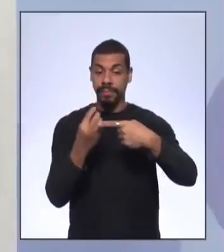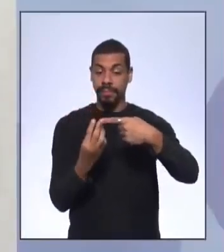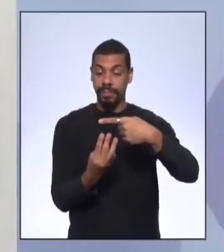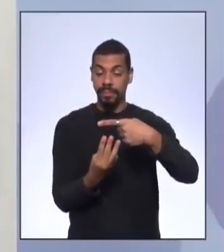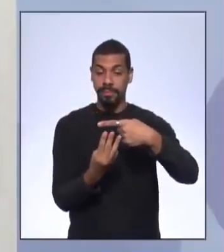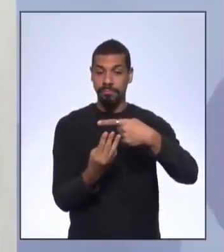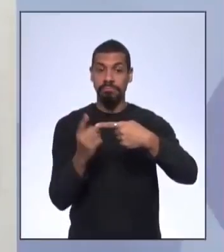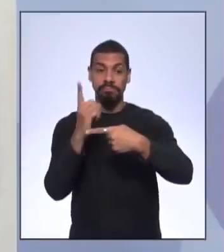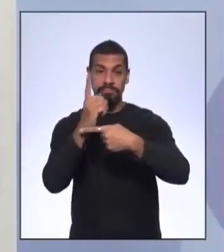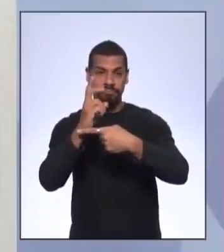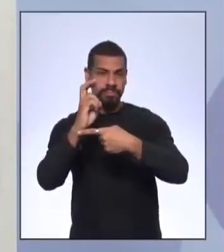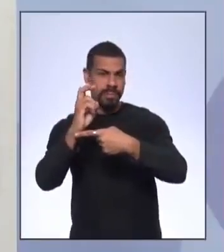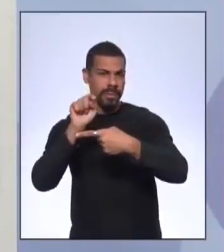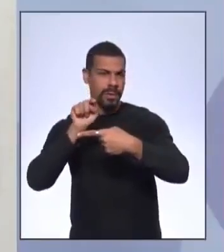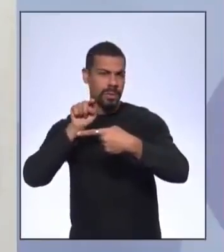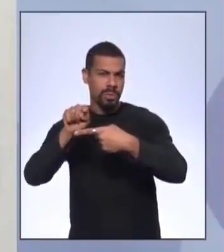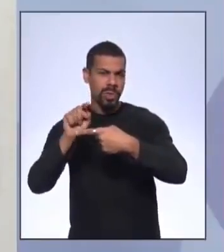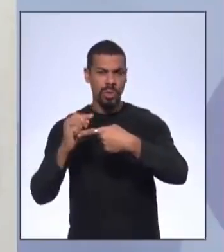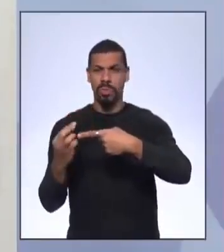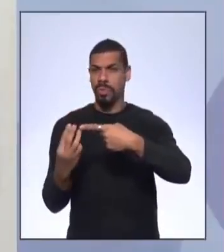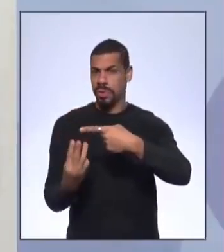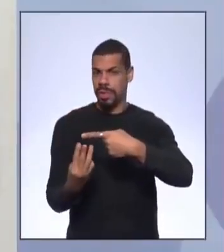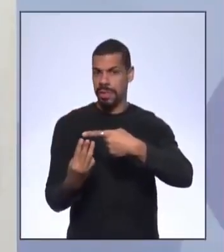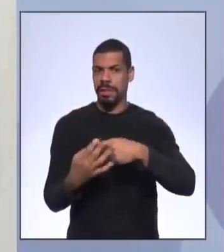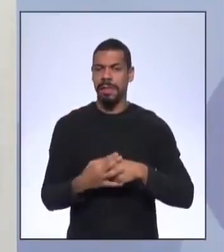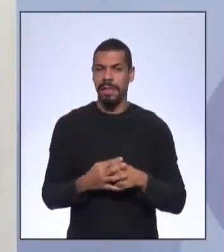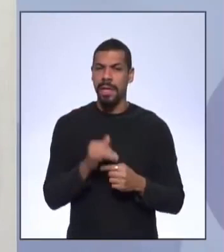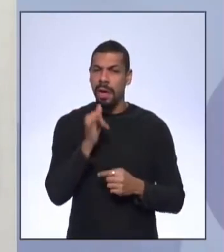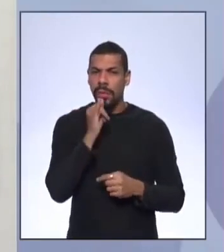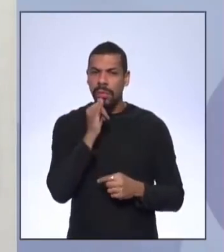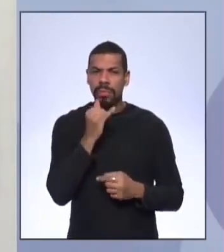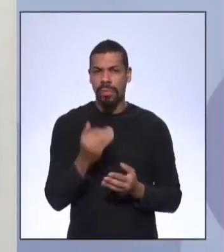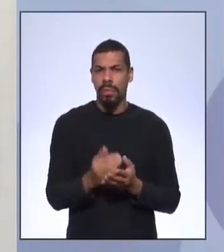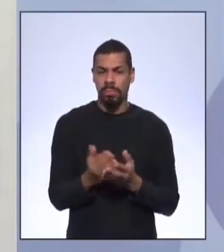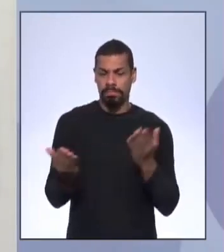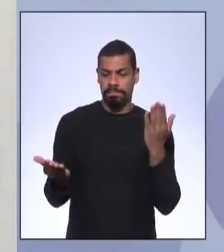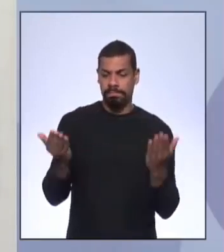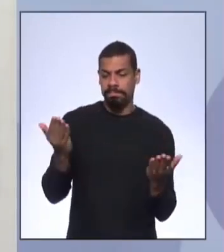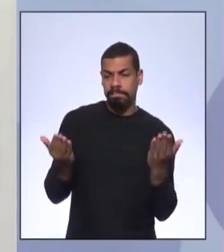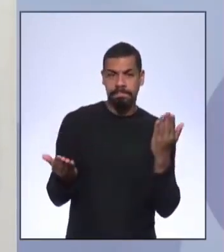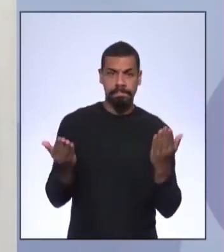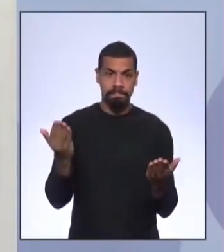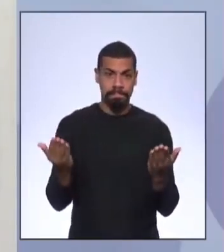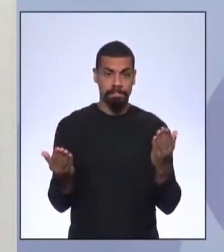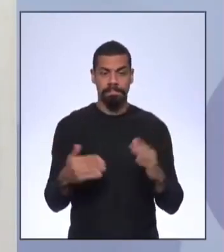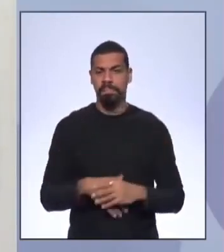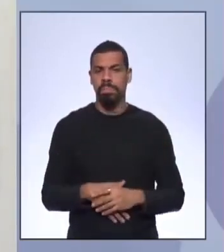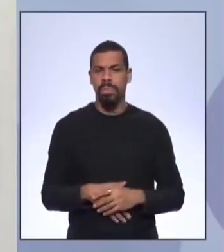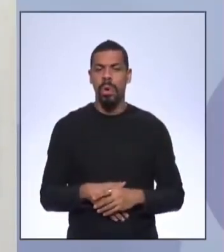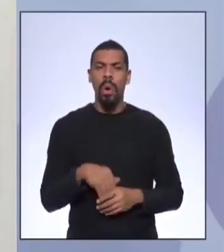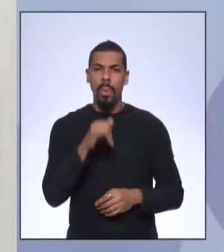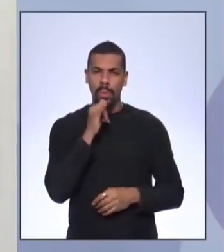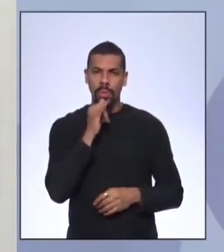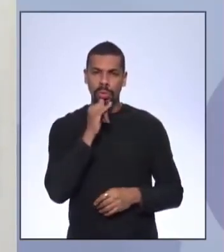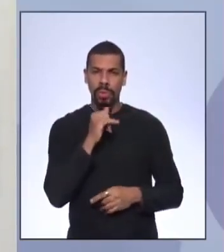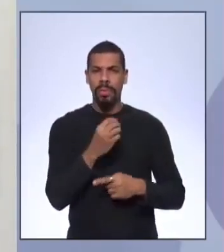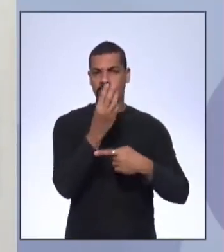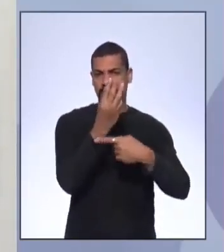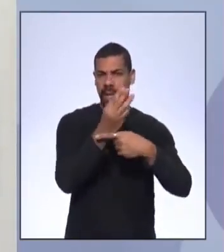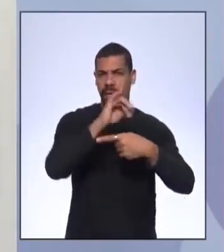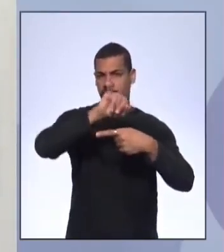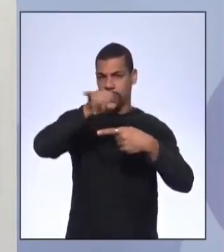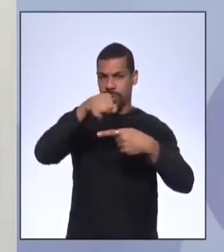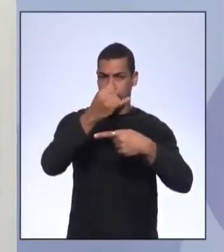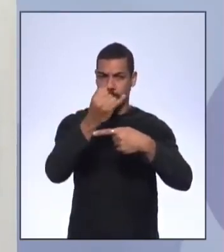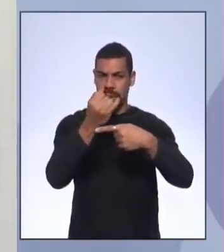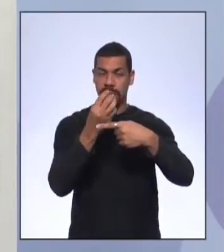3. Pensa como se fosse uma balança, né? Um lado é igual ao outro. Quando eu divido aqui por 3, imagina,